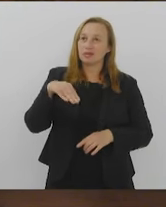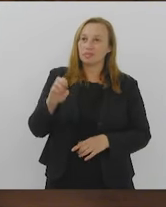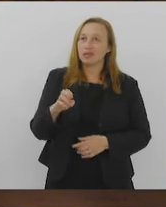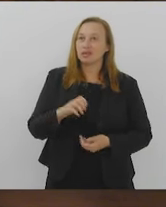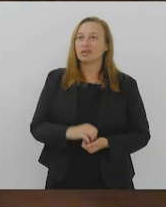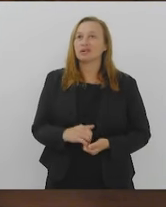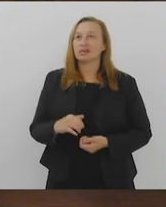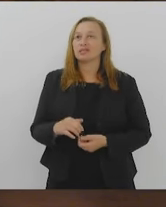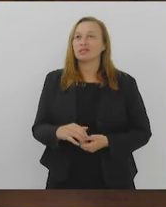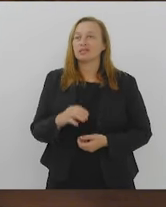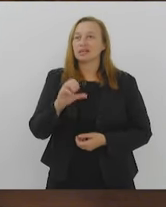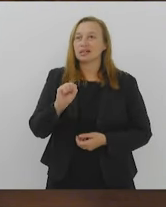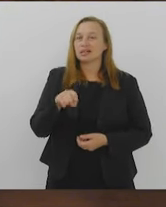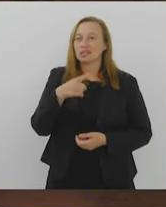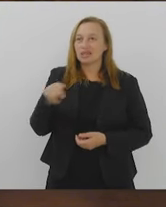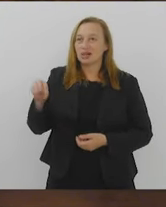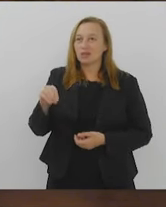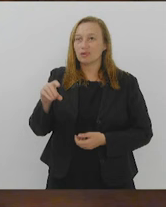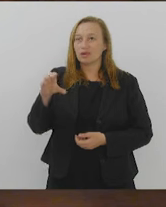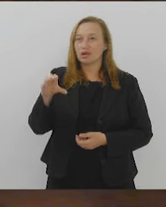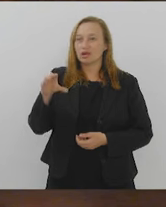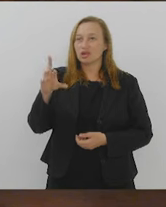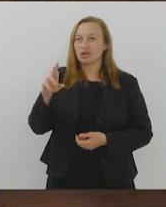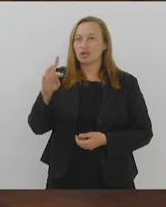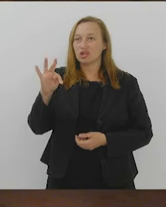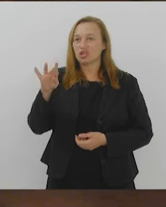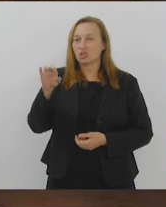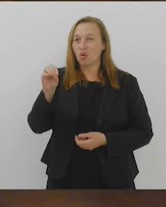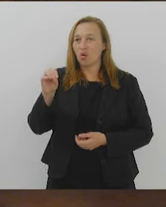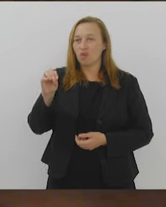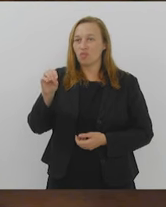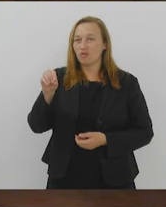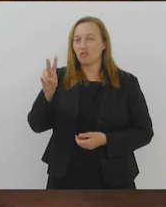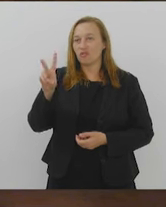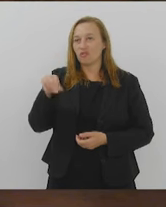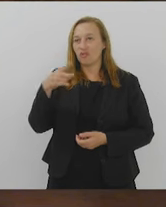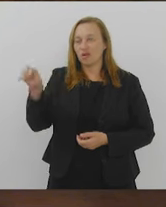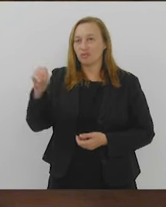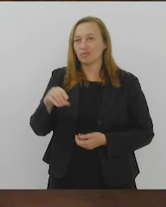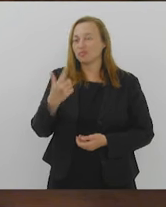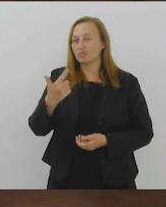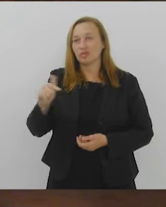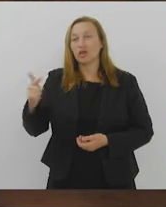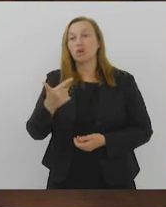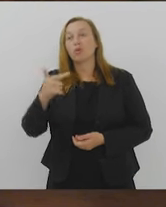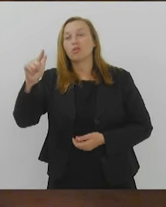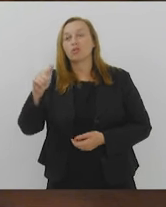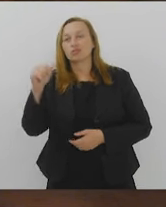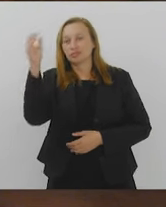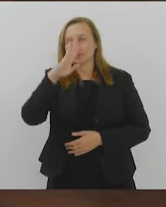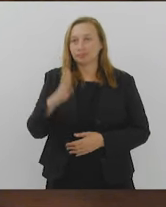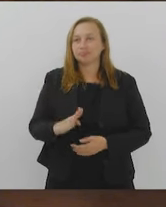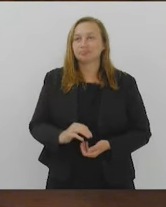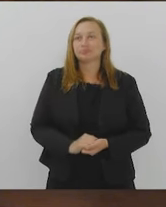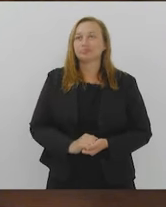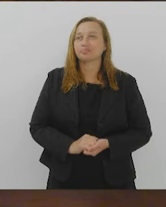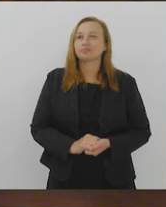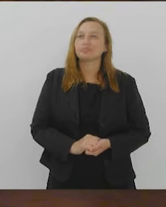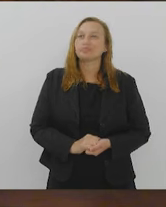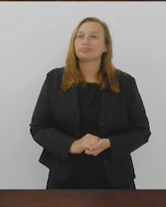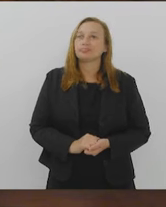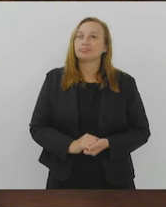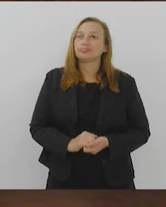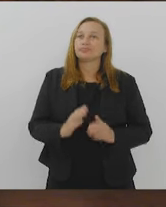São Cristóvão. Não tem outra Igreja Mãe no Brasil. As igrejas que